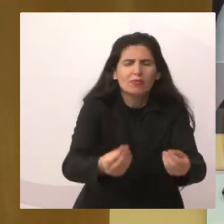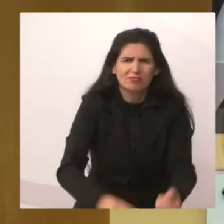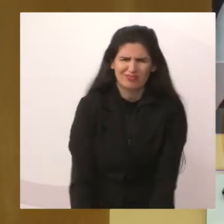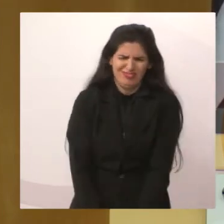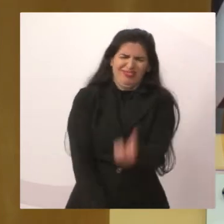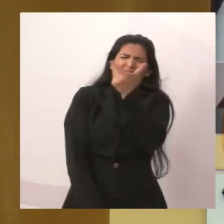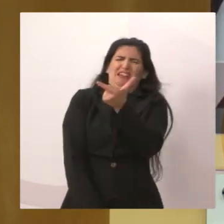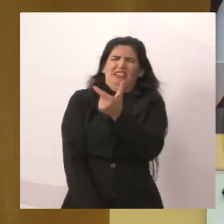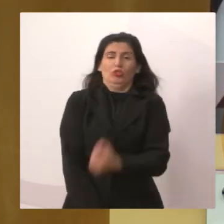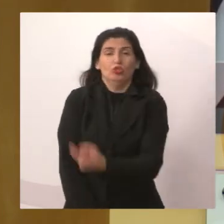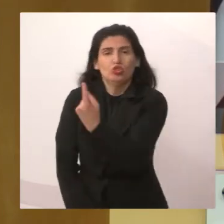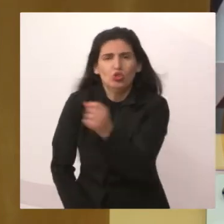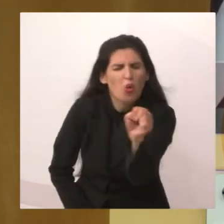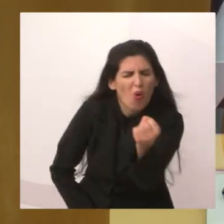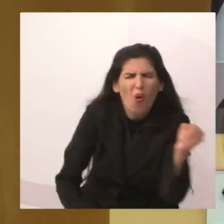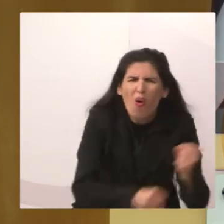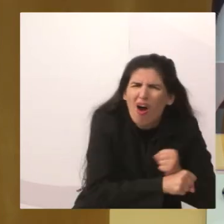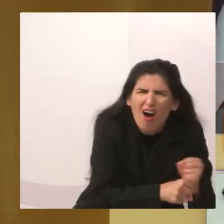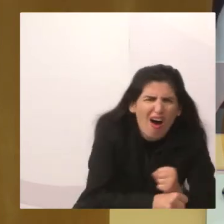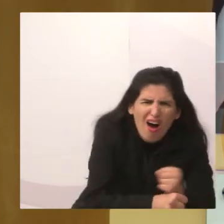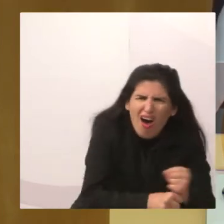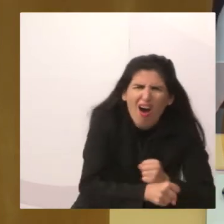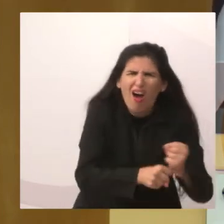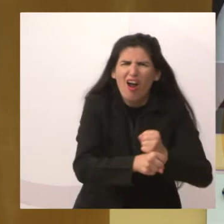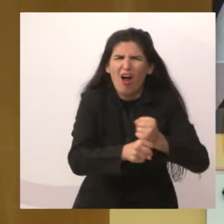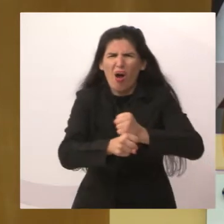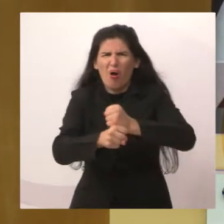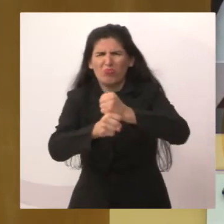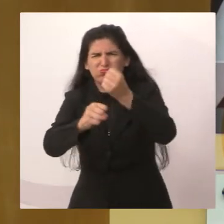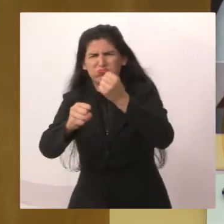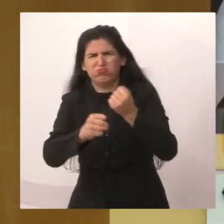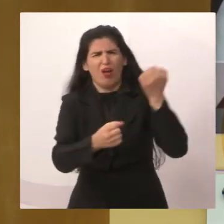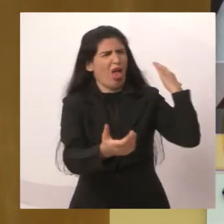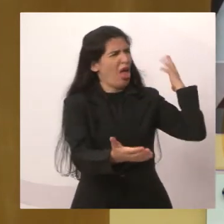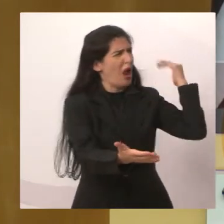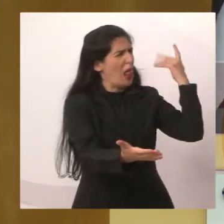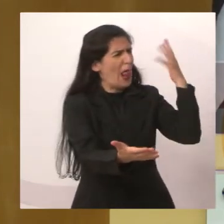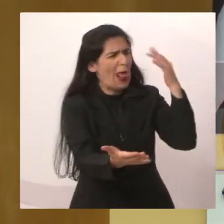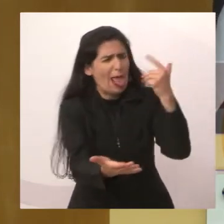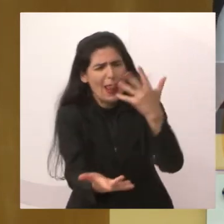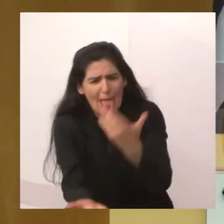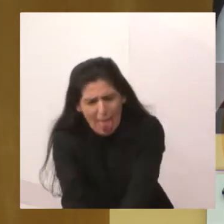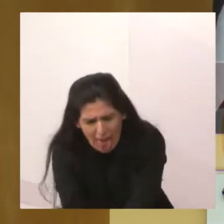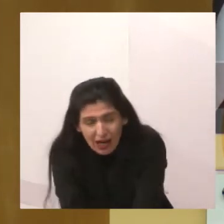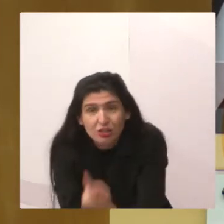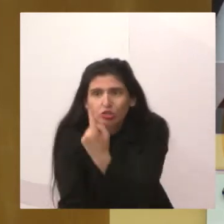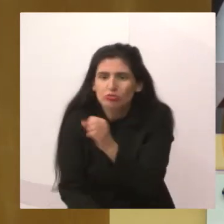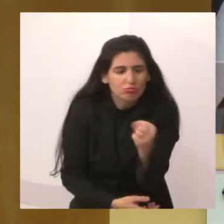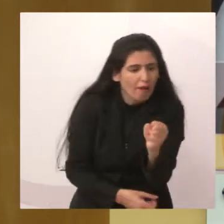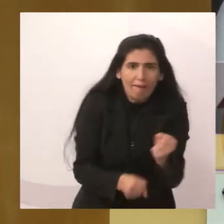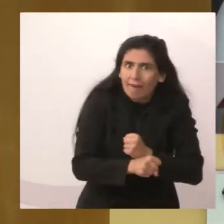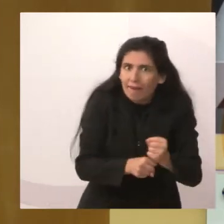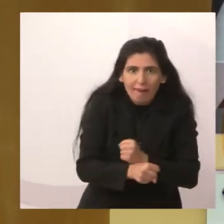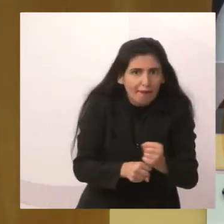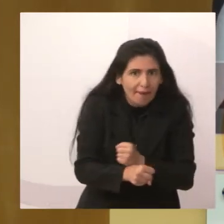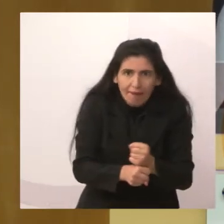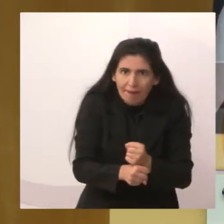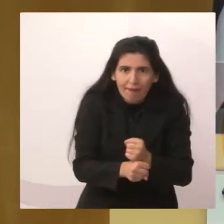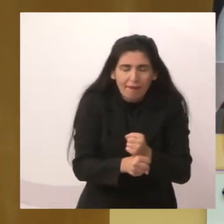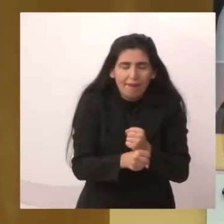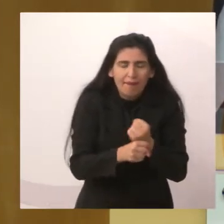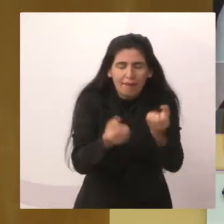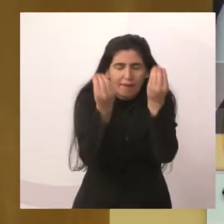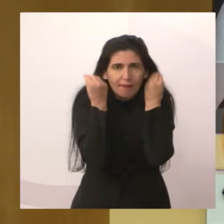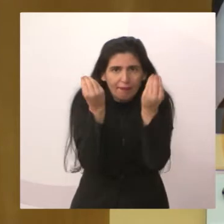passaram. 18 anos, gente. Tá? Todos sabem aqui que, como o vereador Rodrigo também tocou